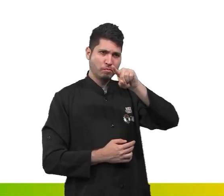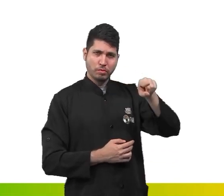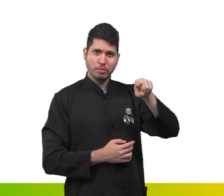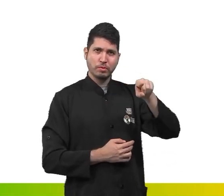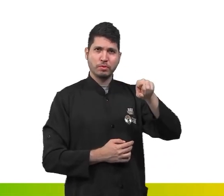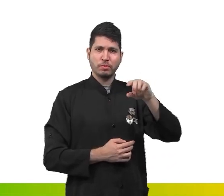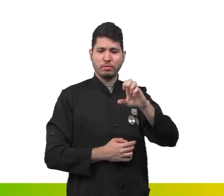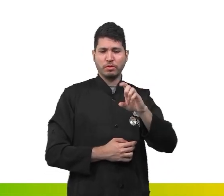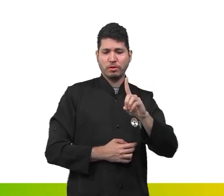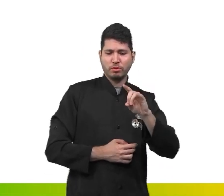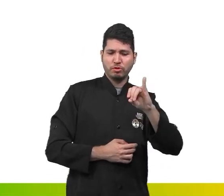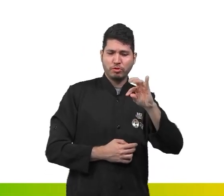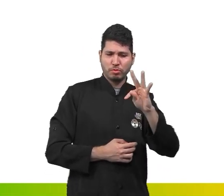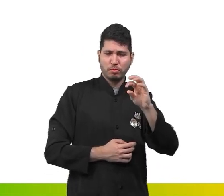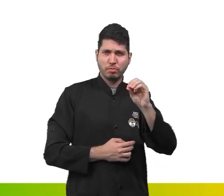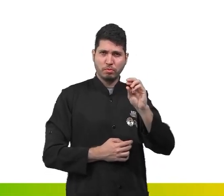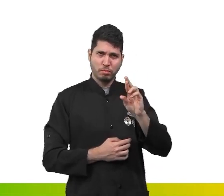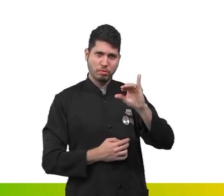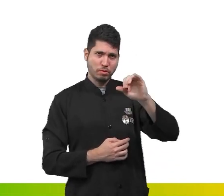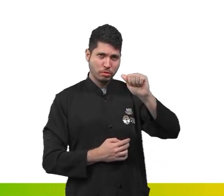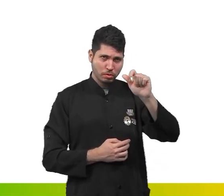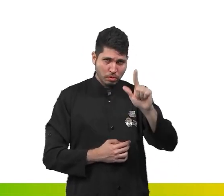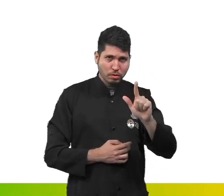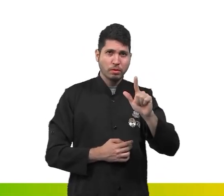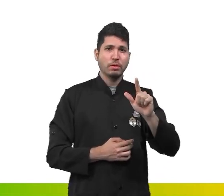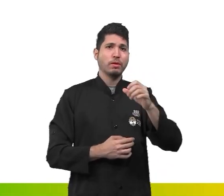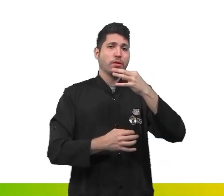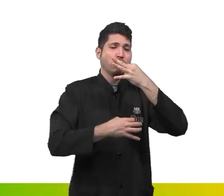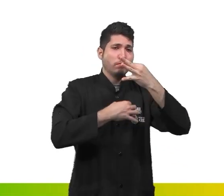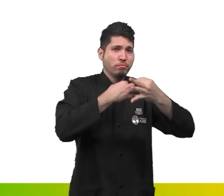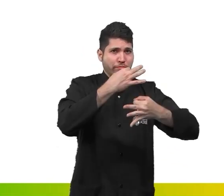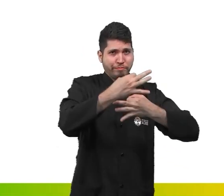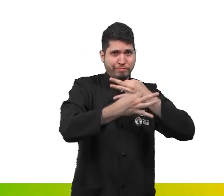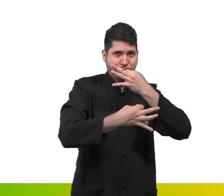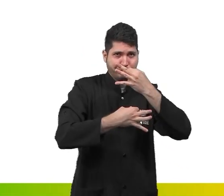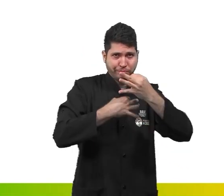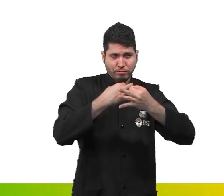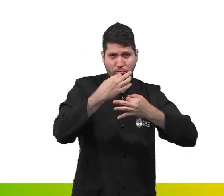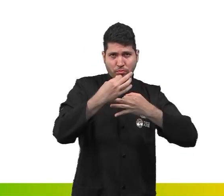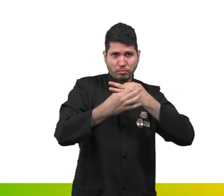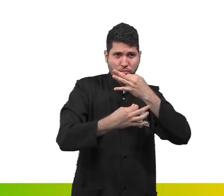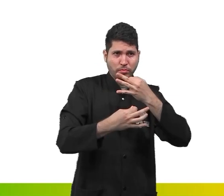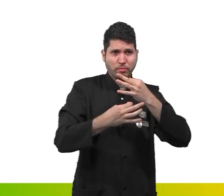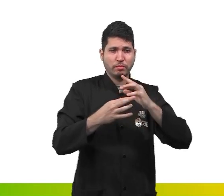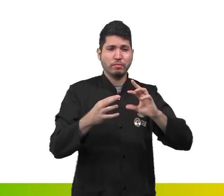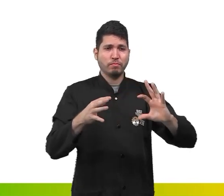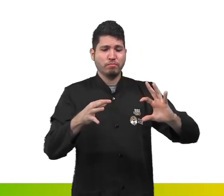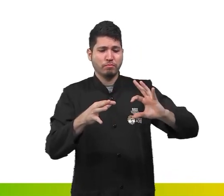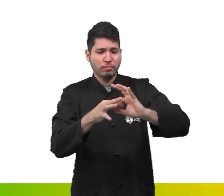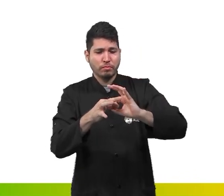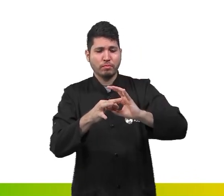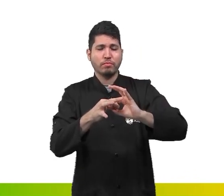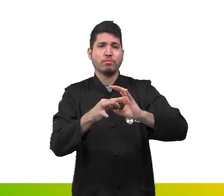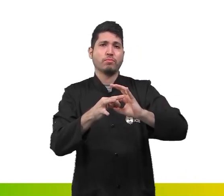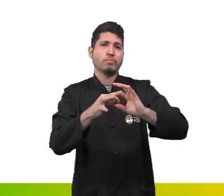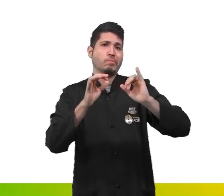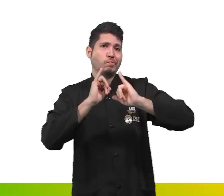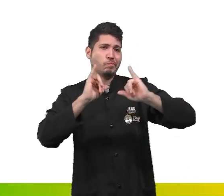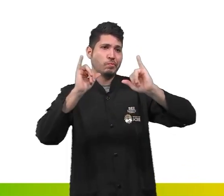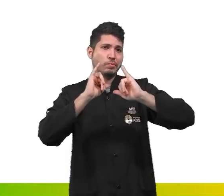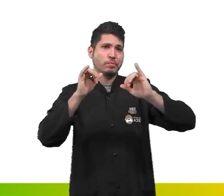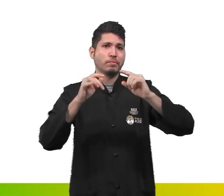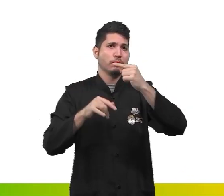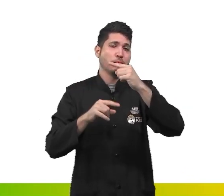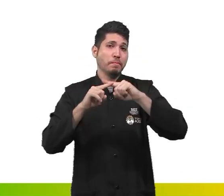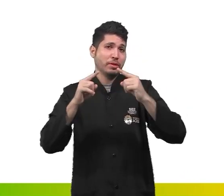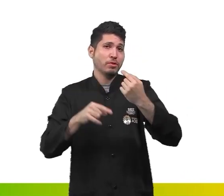editorial, porque apesar de editorial ter carga opinativa e também poder estar elencada a notícia, nós temos uma imagem que ela também tem que ser